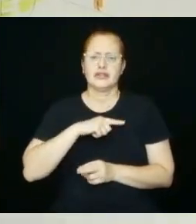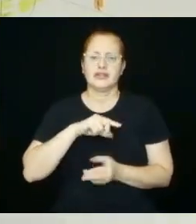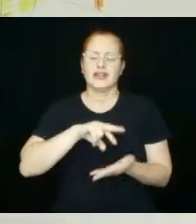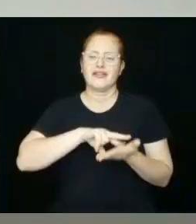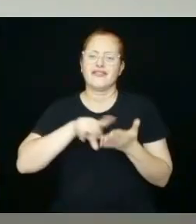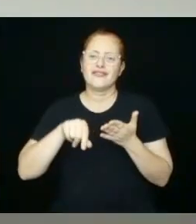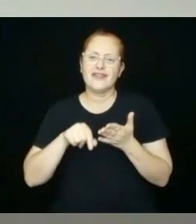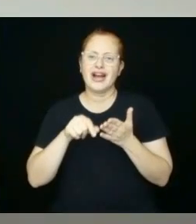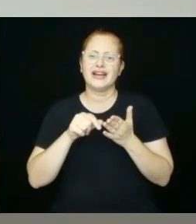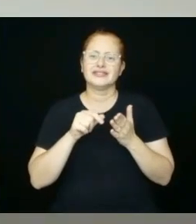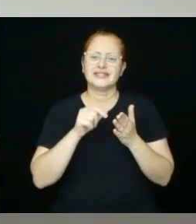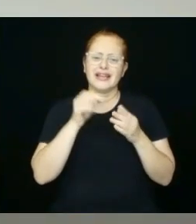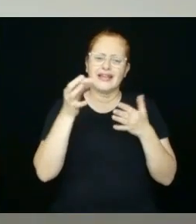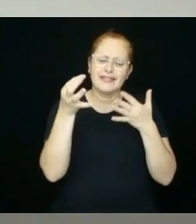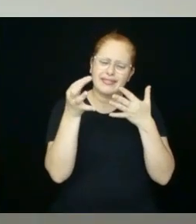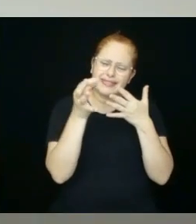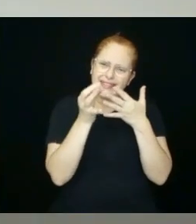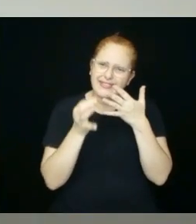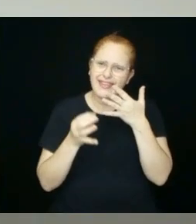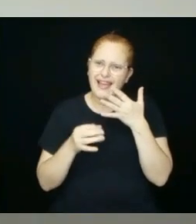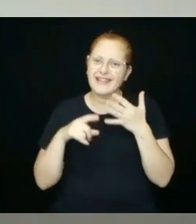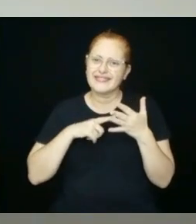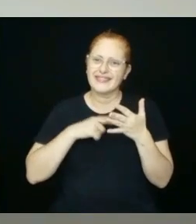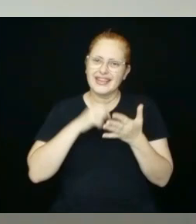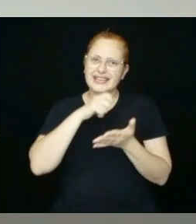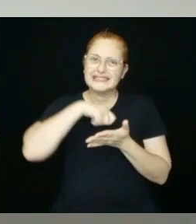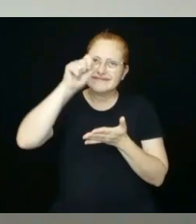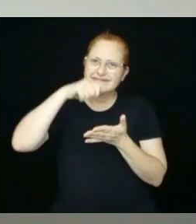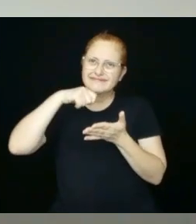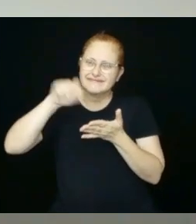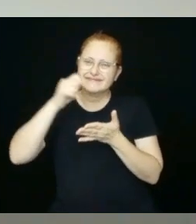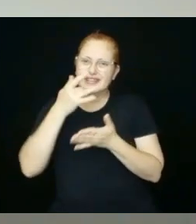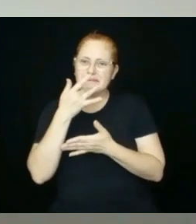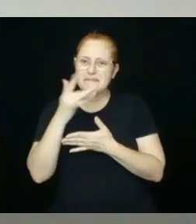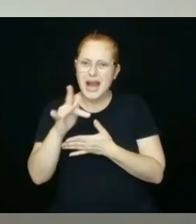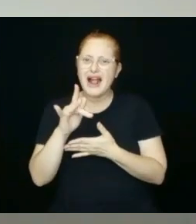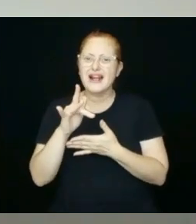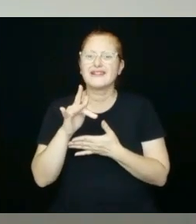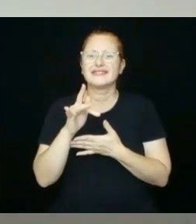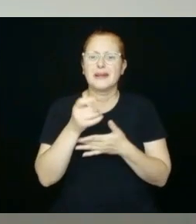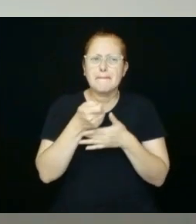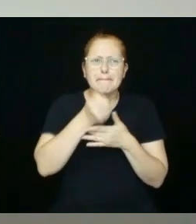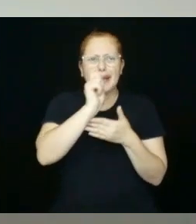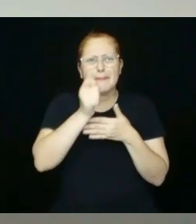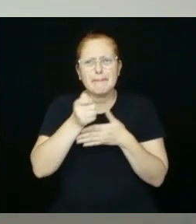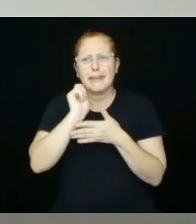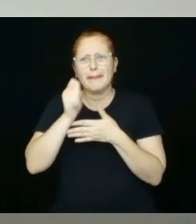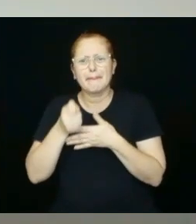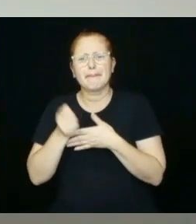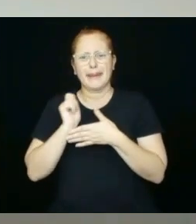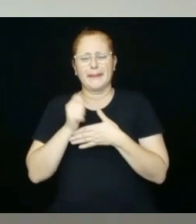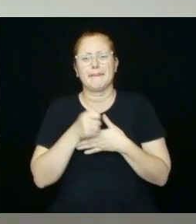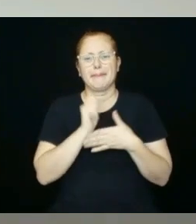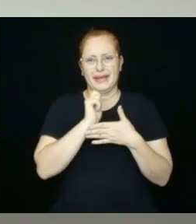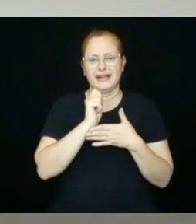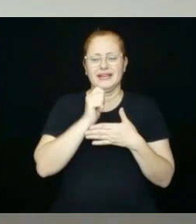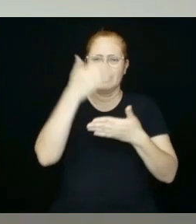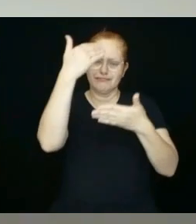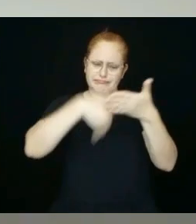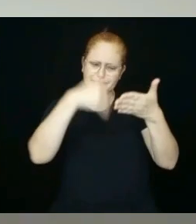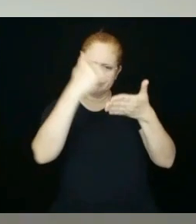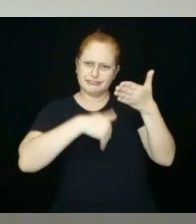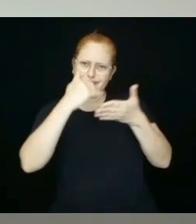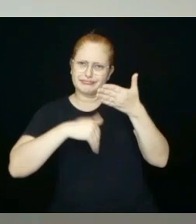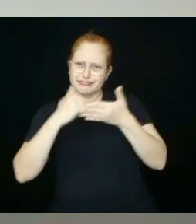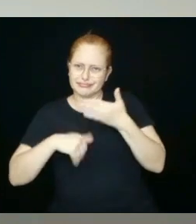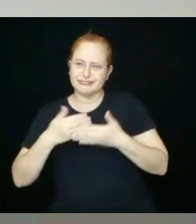várias partezinhas que tem esses risquinhos brancos, que foi com a goiva, né? A goiva. São pedacinhos, depois dá pra olhar de perto, são pedacinhos de parede que saíram